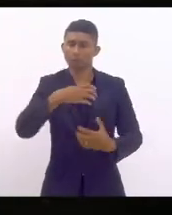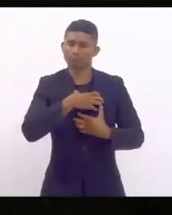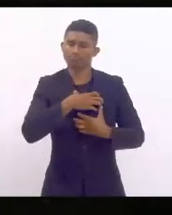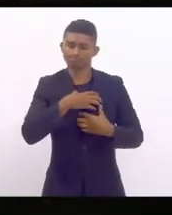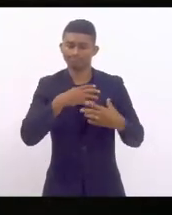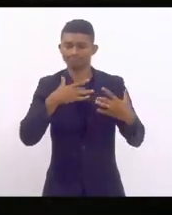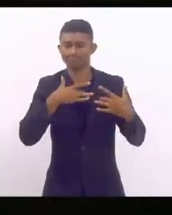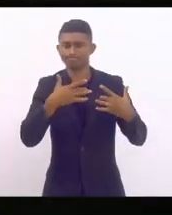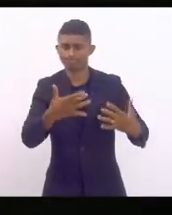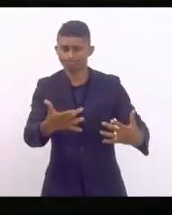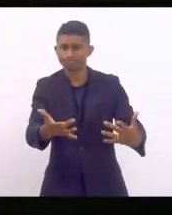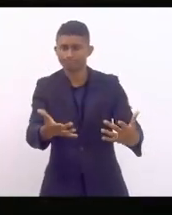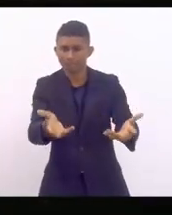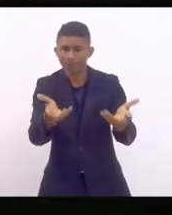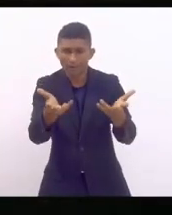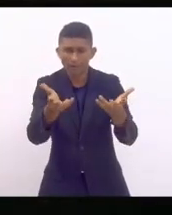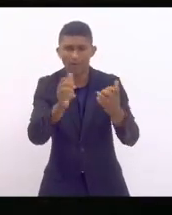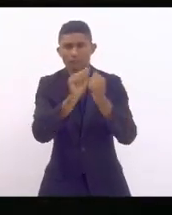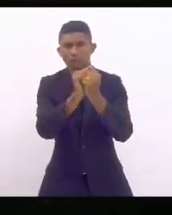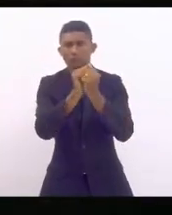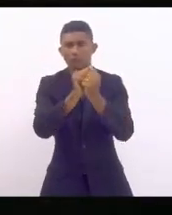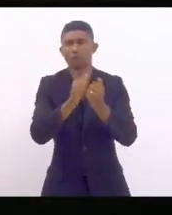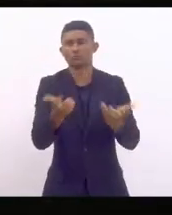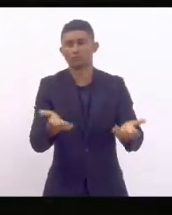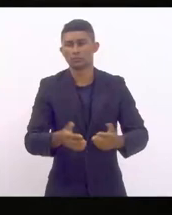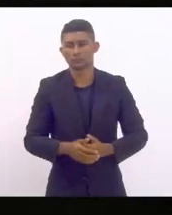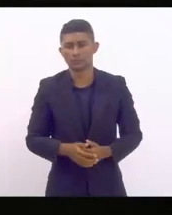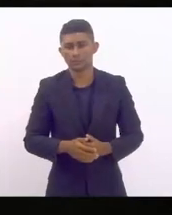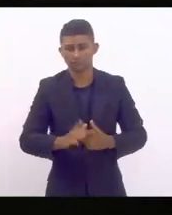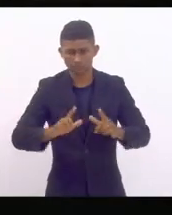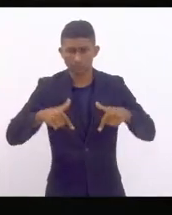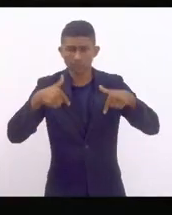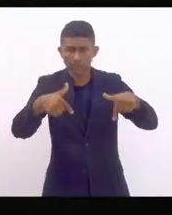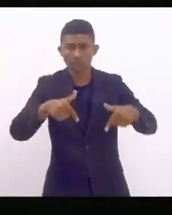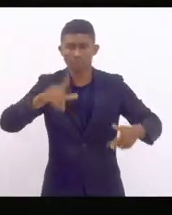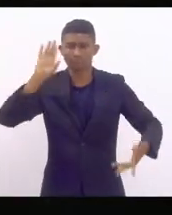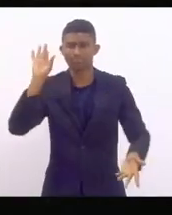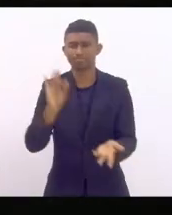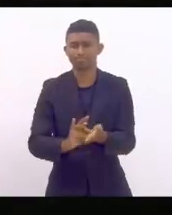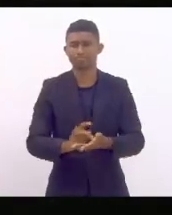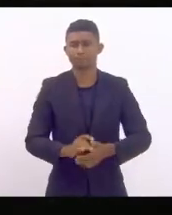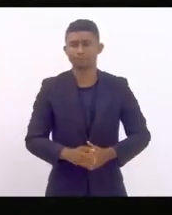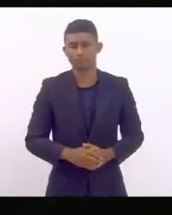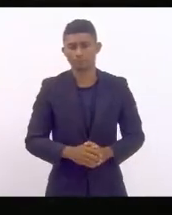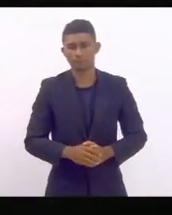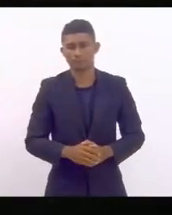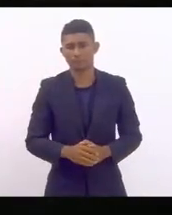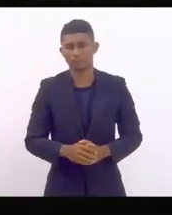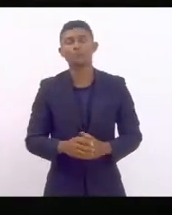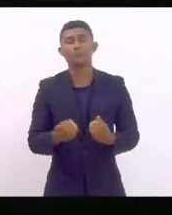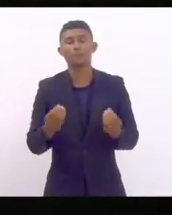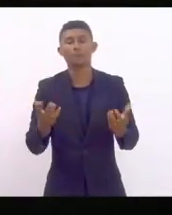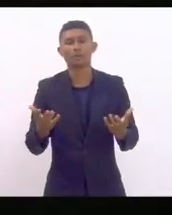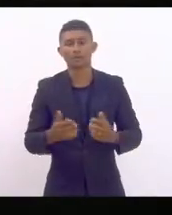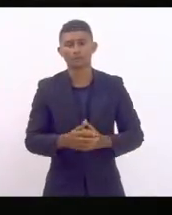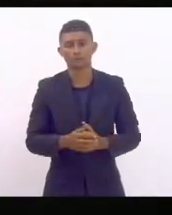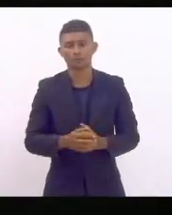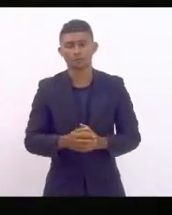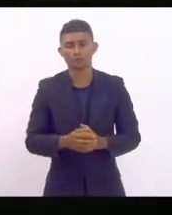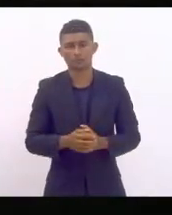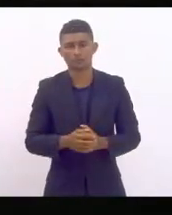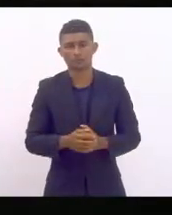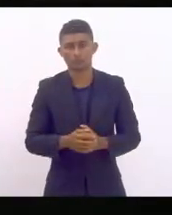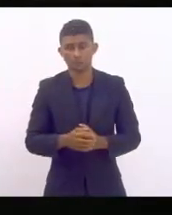toda a nossa vontade de estar junto através de ações concretas exatamente para que a questão